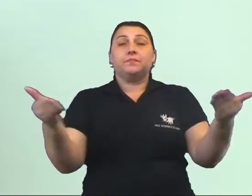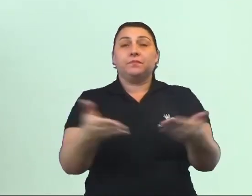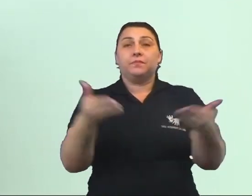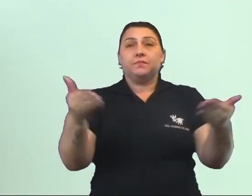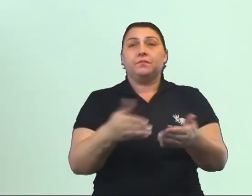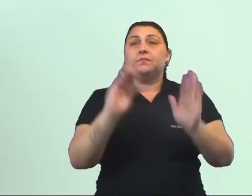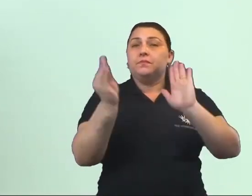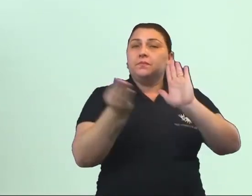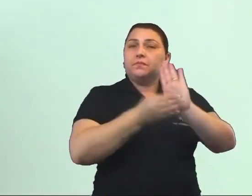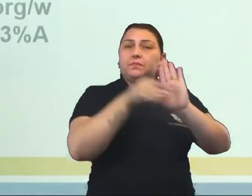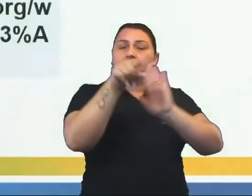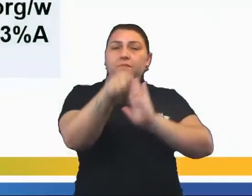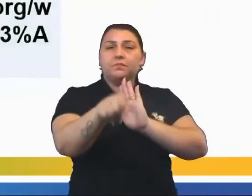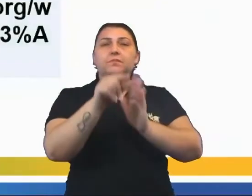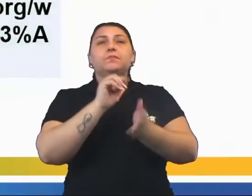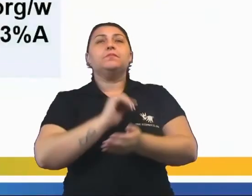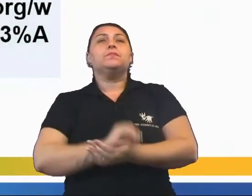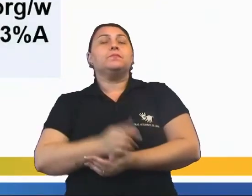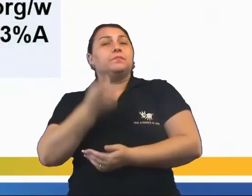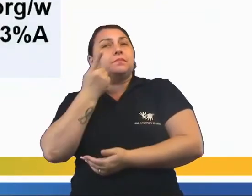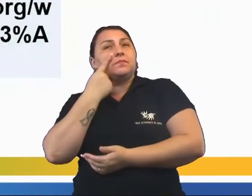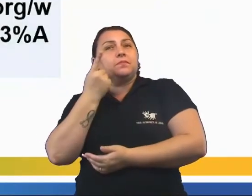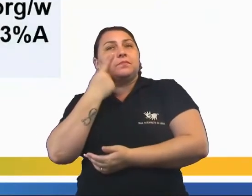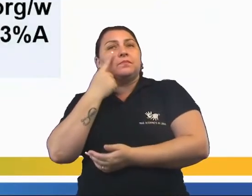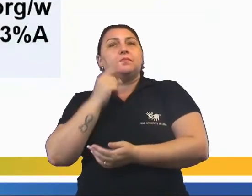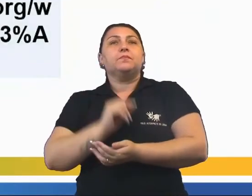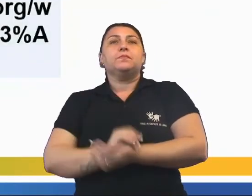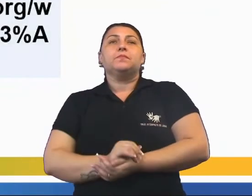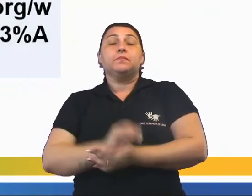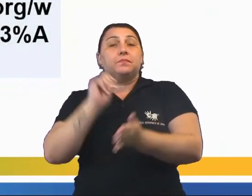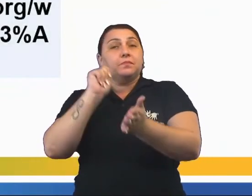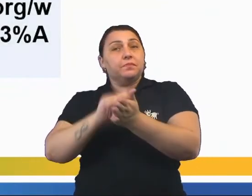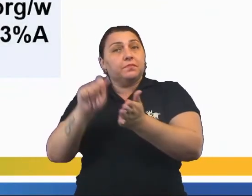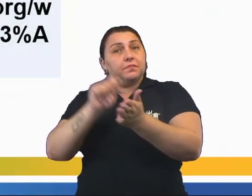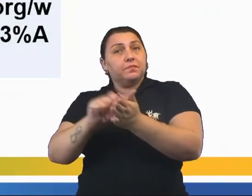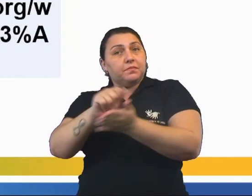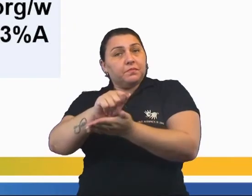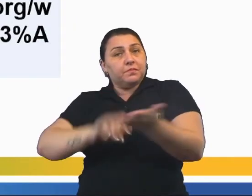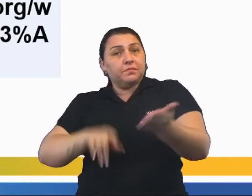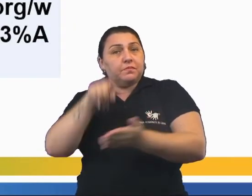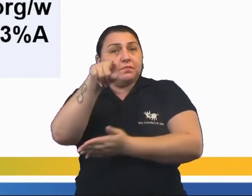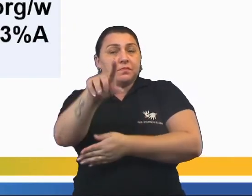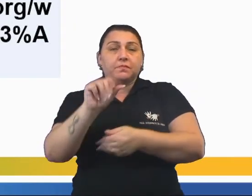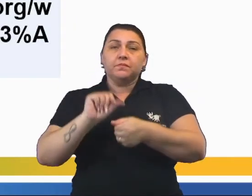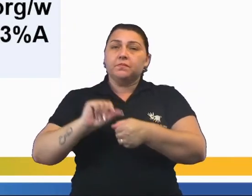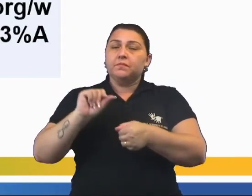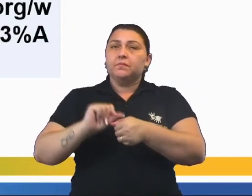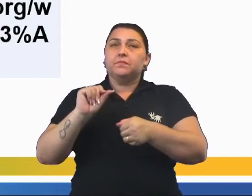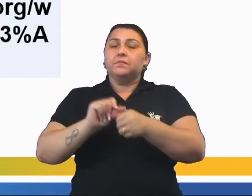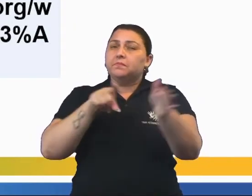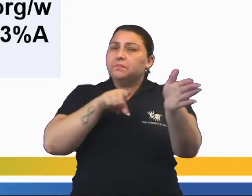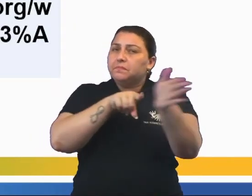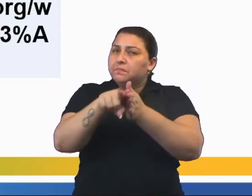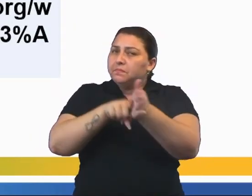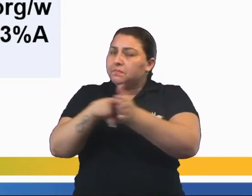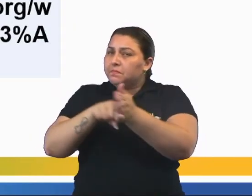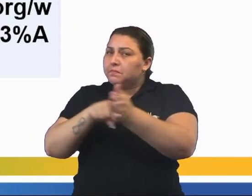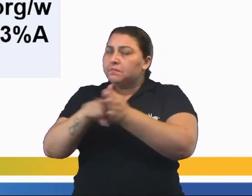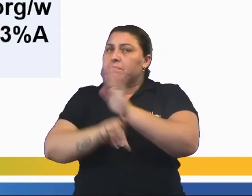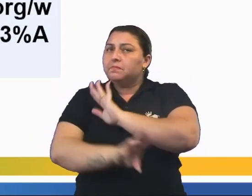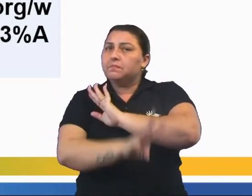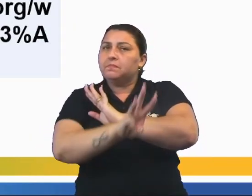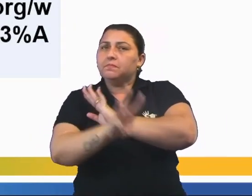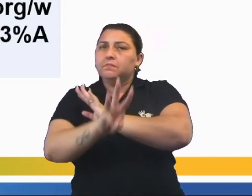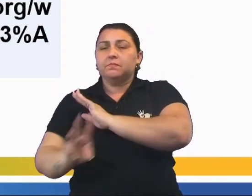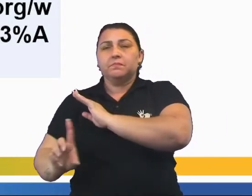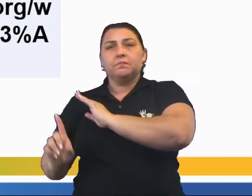vamos colocar para você observar um exercício que a gente quer que você faça, uma pesquisa nesses